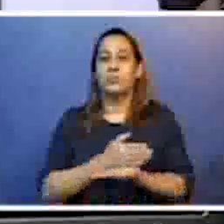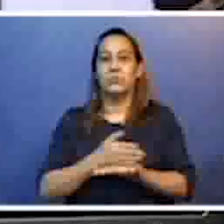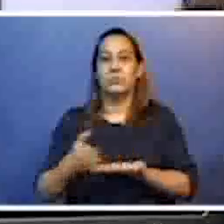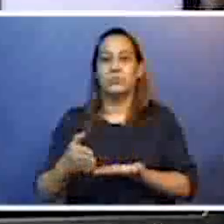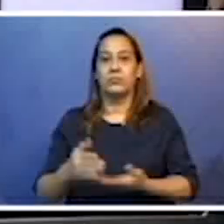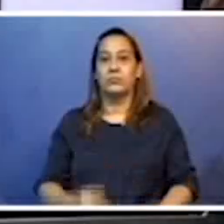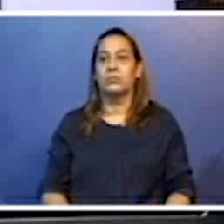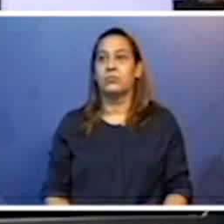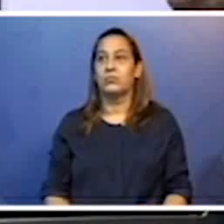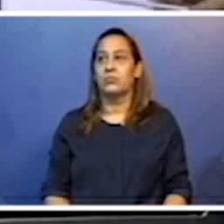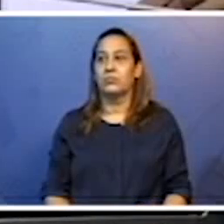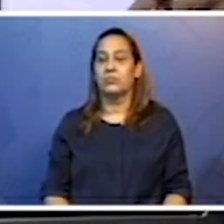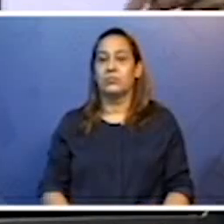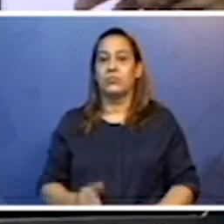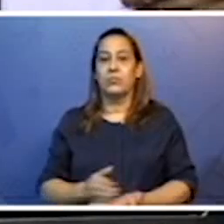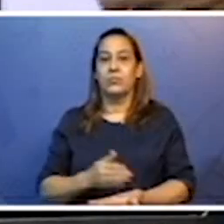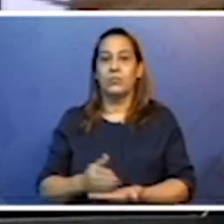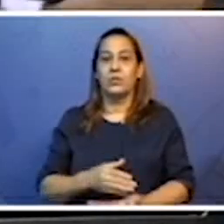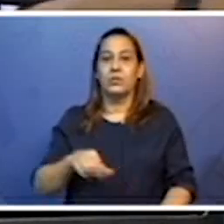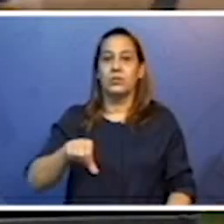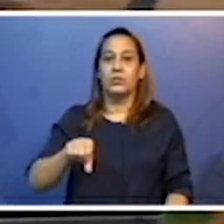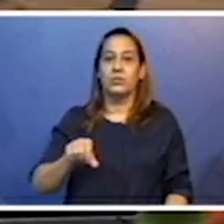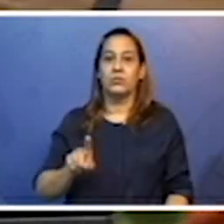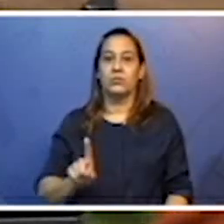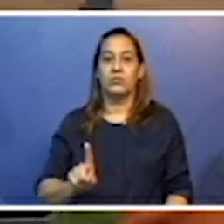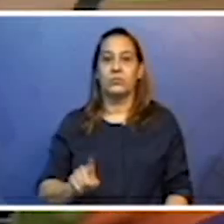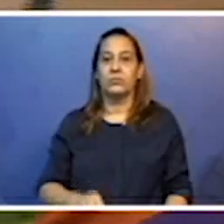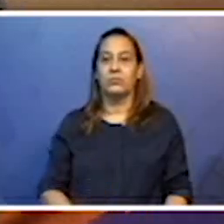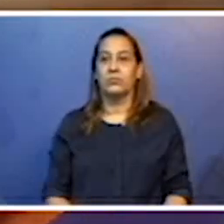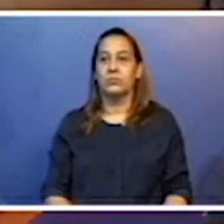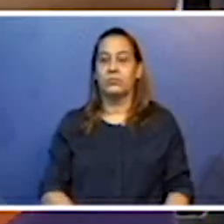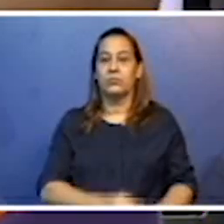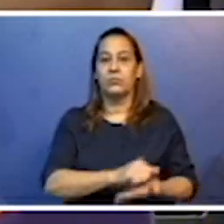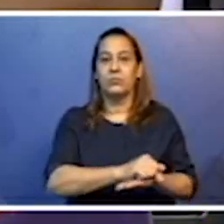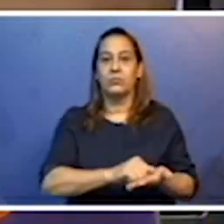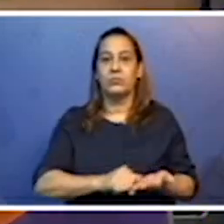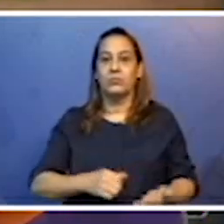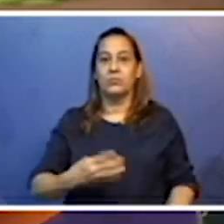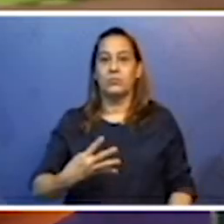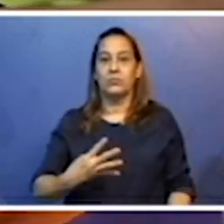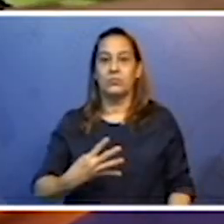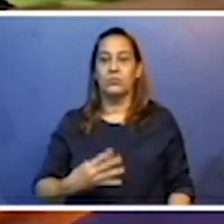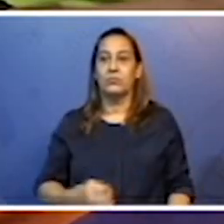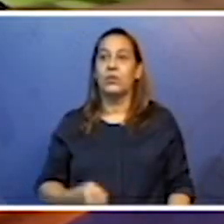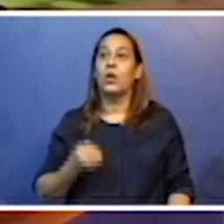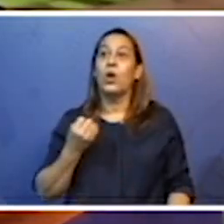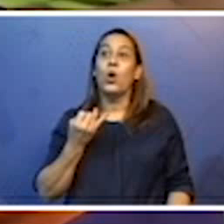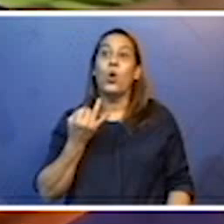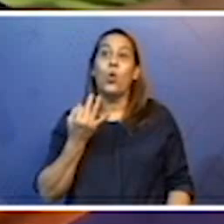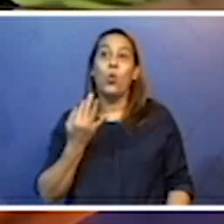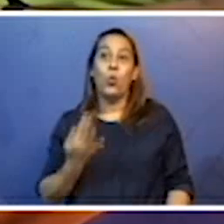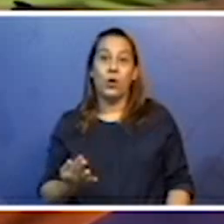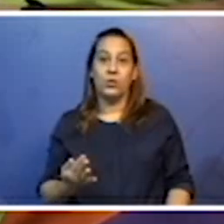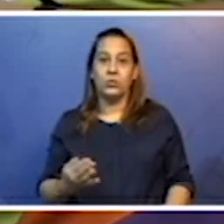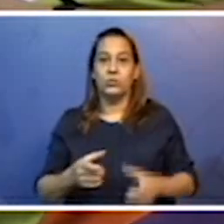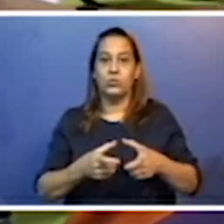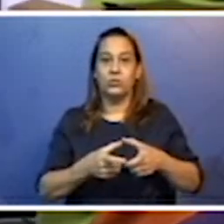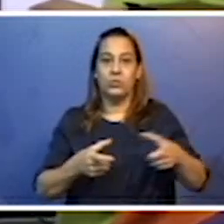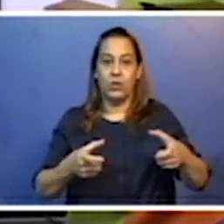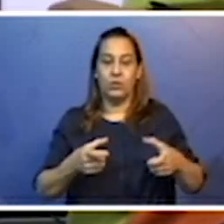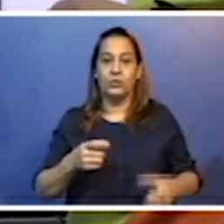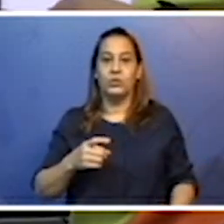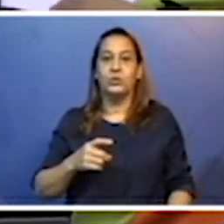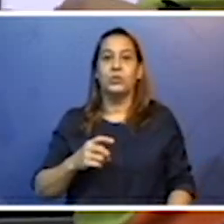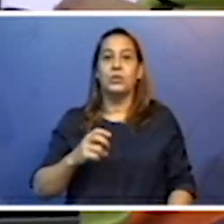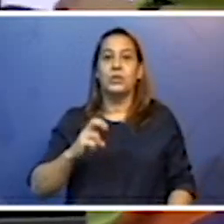Continuando aqui, lá na 91, número 4. Quantos pacotes de 500 gramas